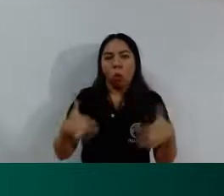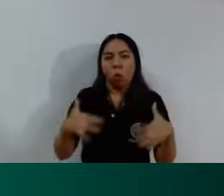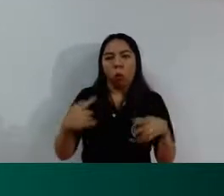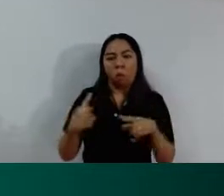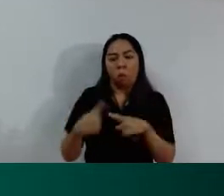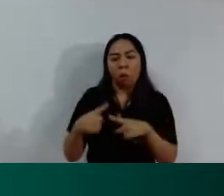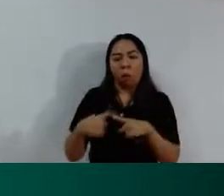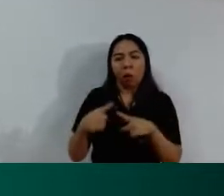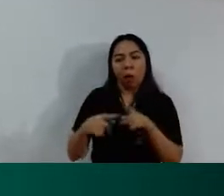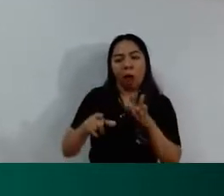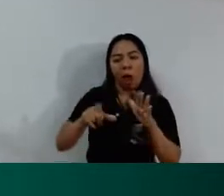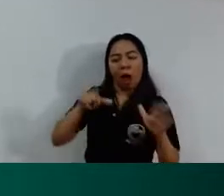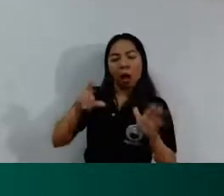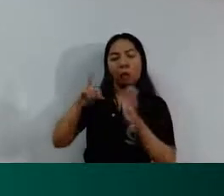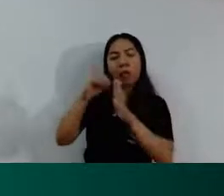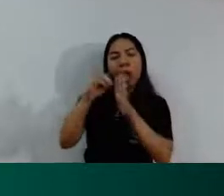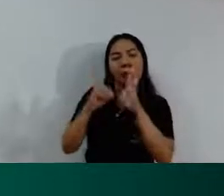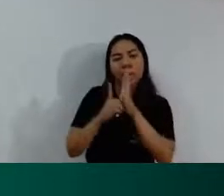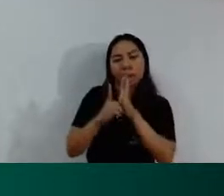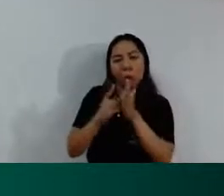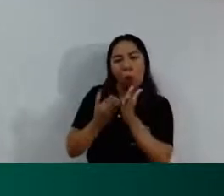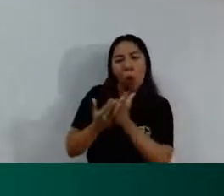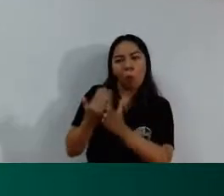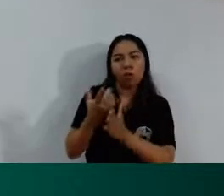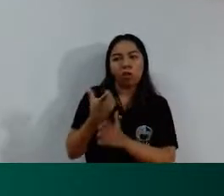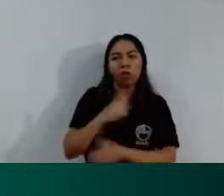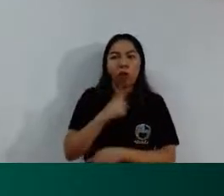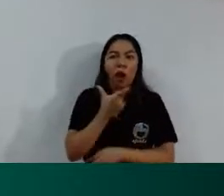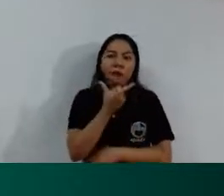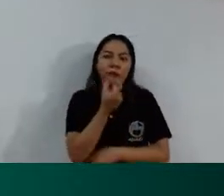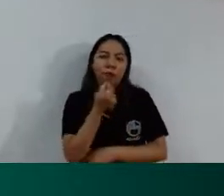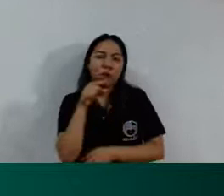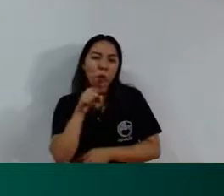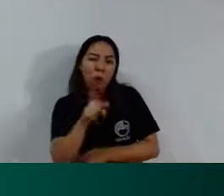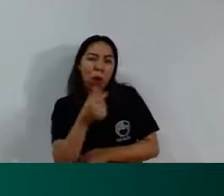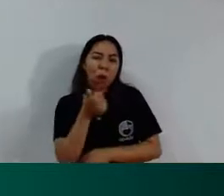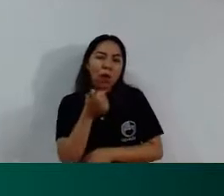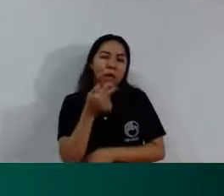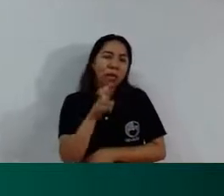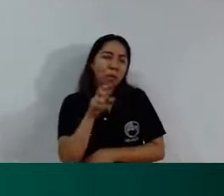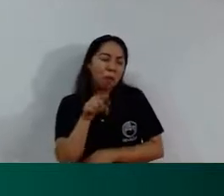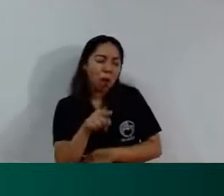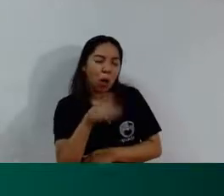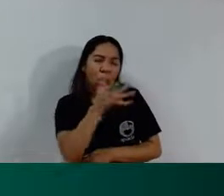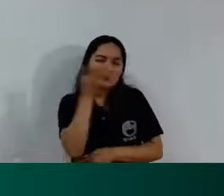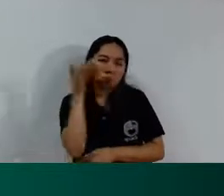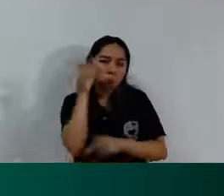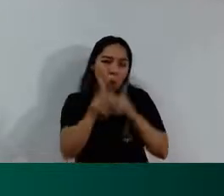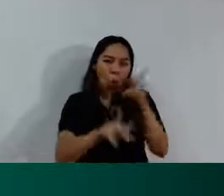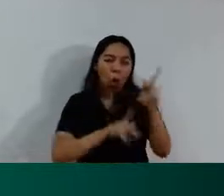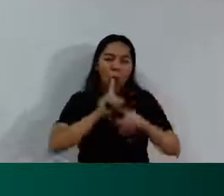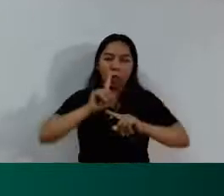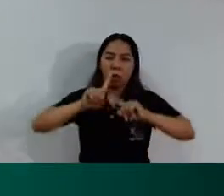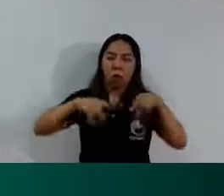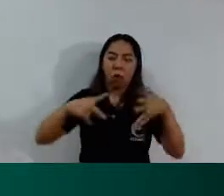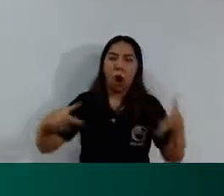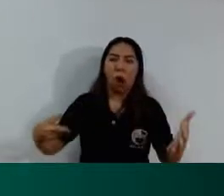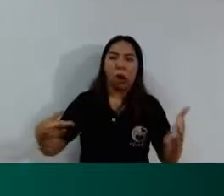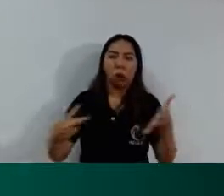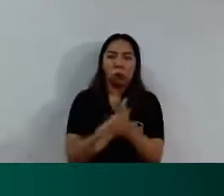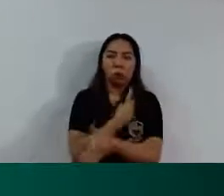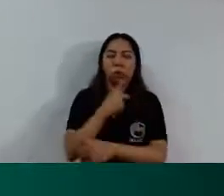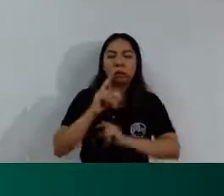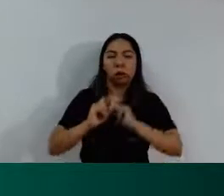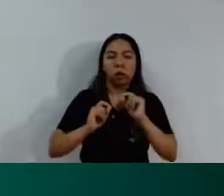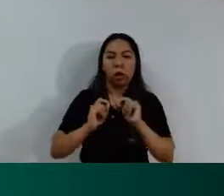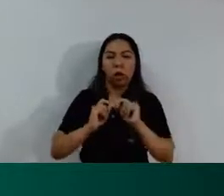da fome né no começo da década ela tinha que 20 mil 15 mil habitantes do nada veio a seca e pulou